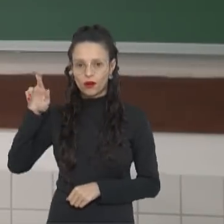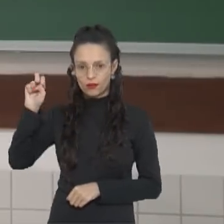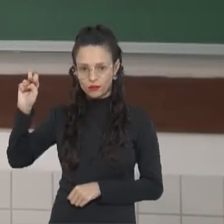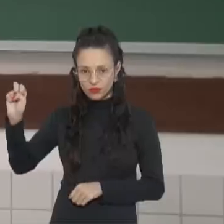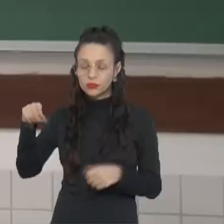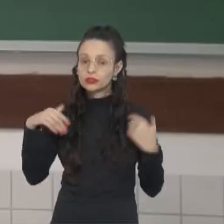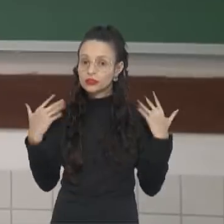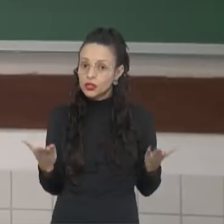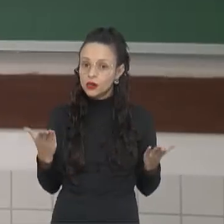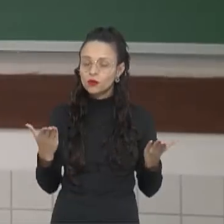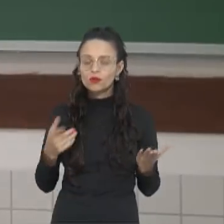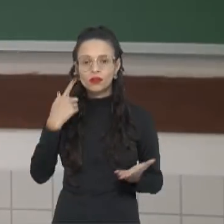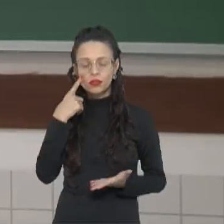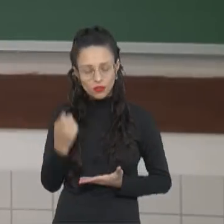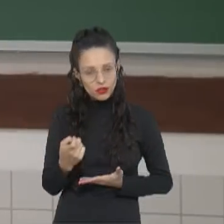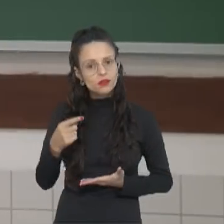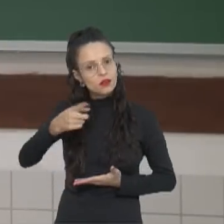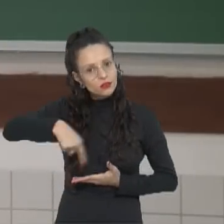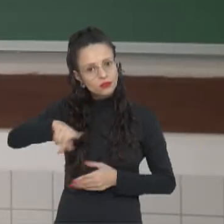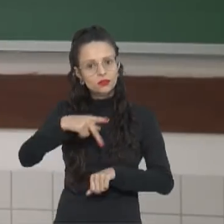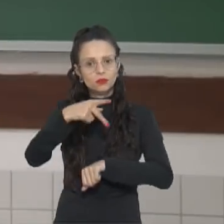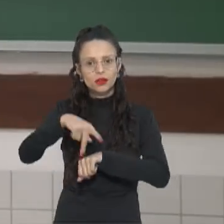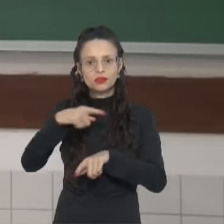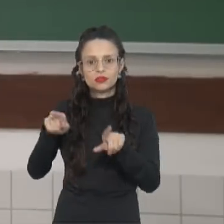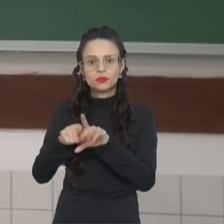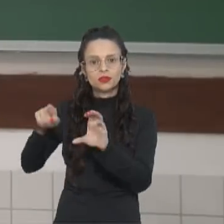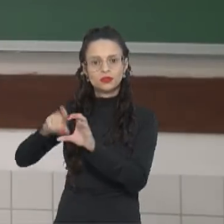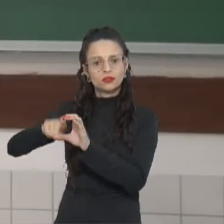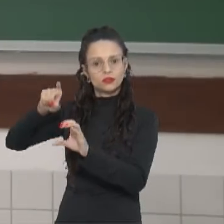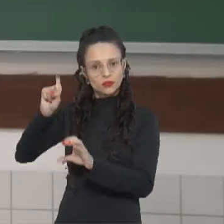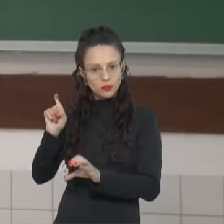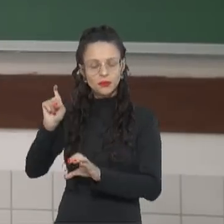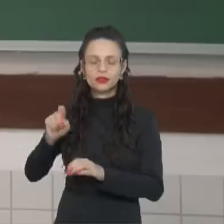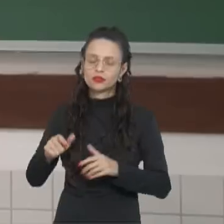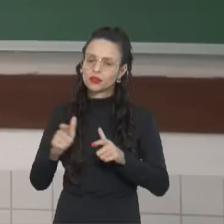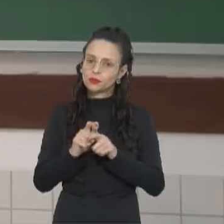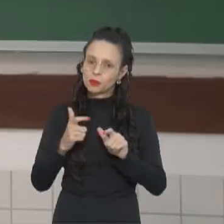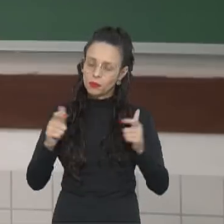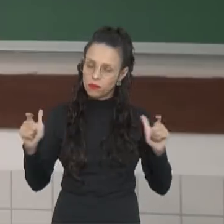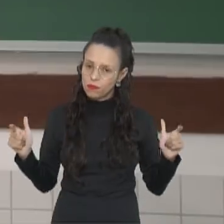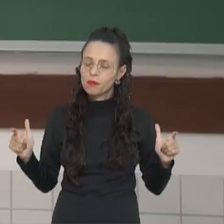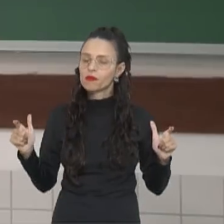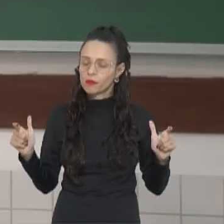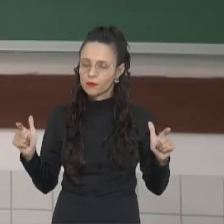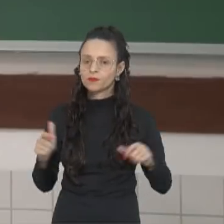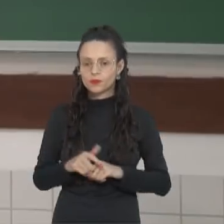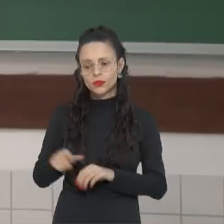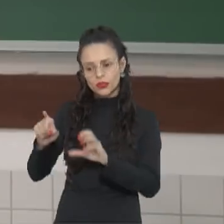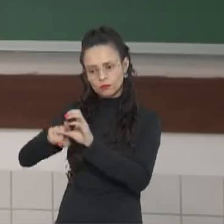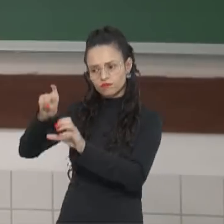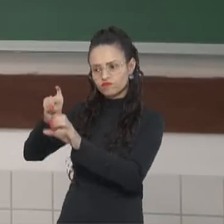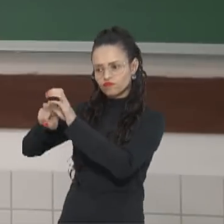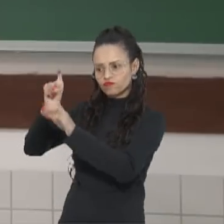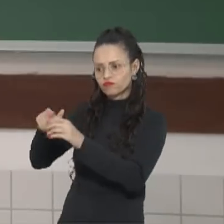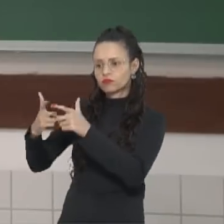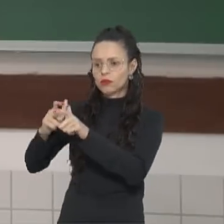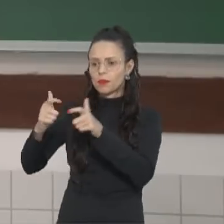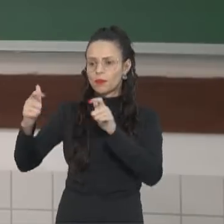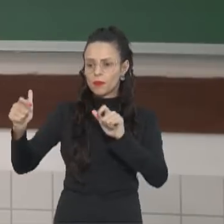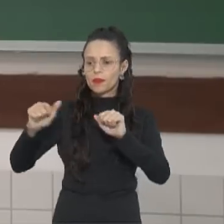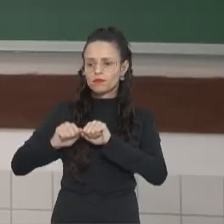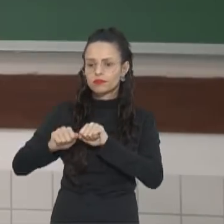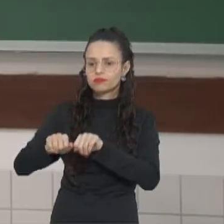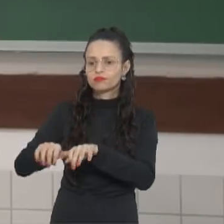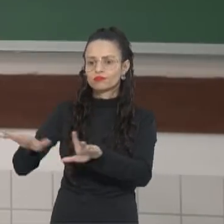Então era interessante para esses países também a independência, cada vez mais a independência de outros países, aumentando sua área